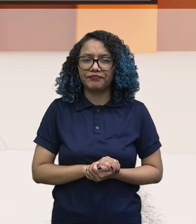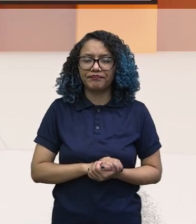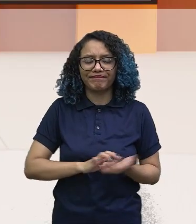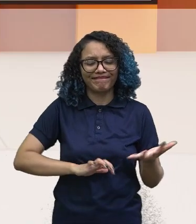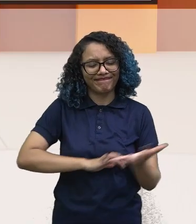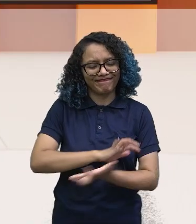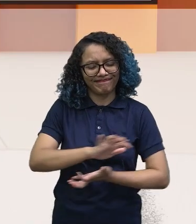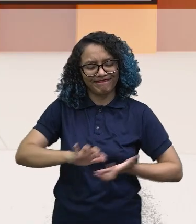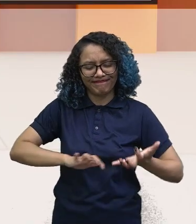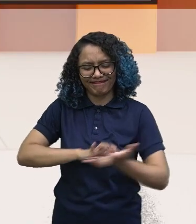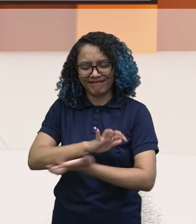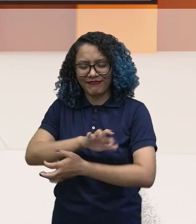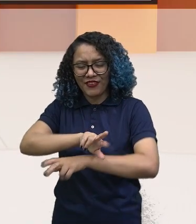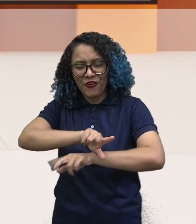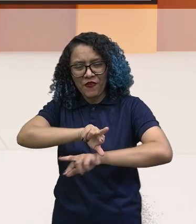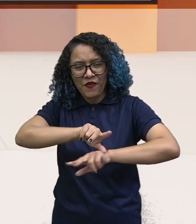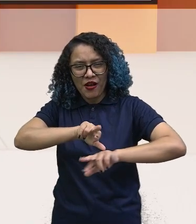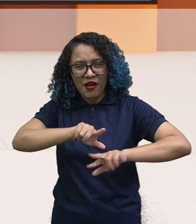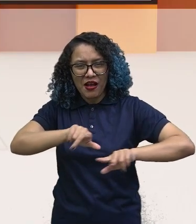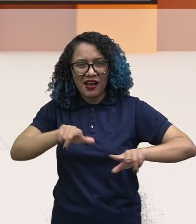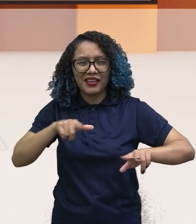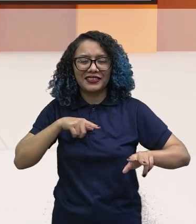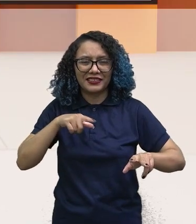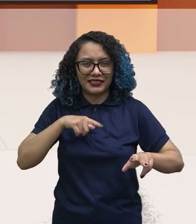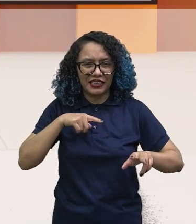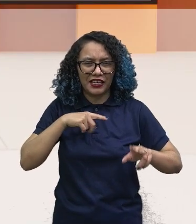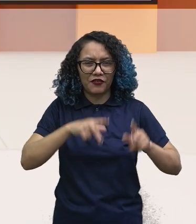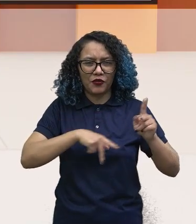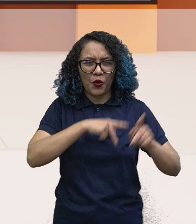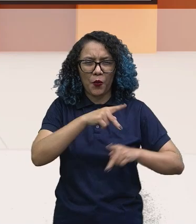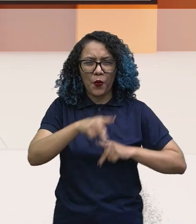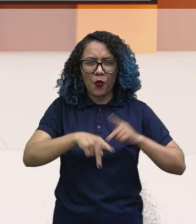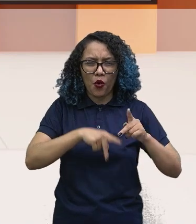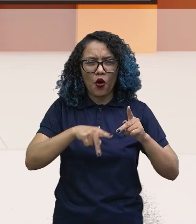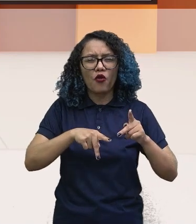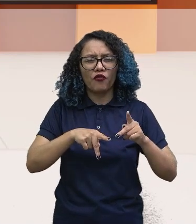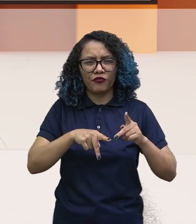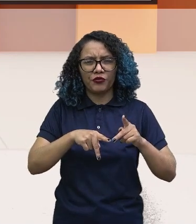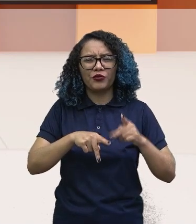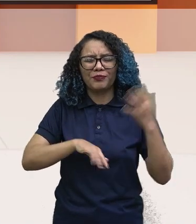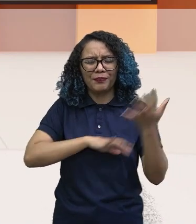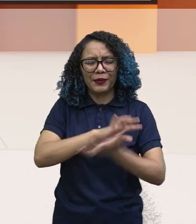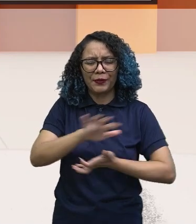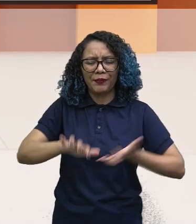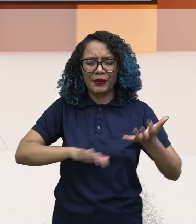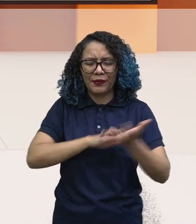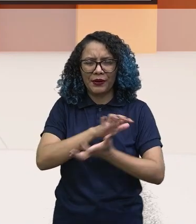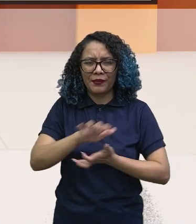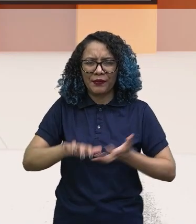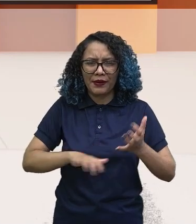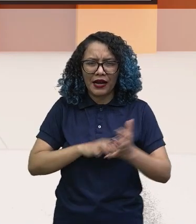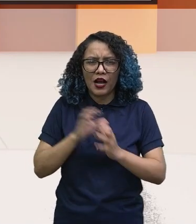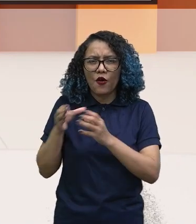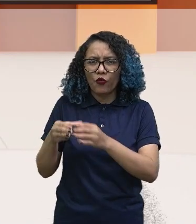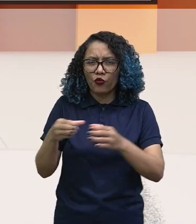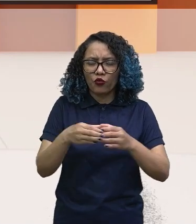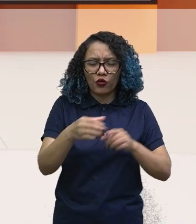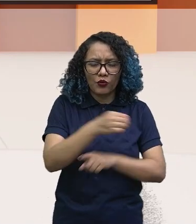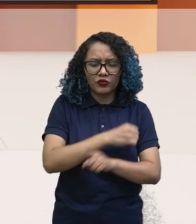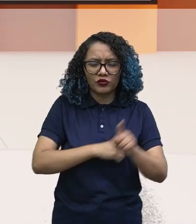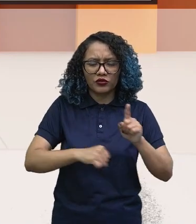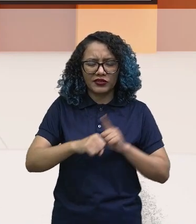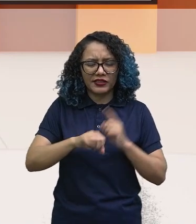revoltas populares, manifestações sociais, movimentos sociais daqueles que, de um